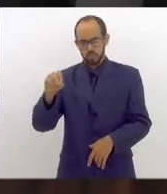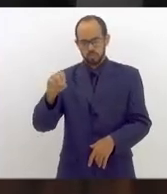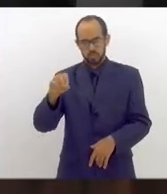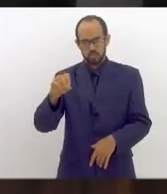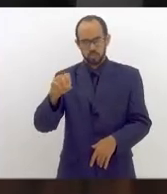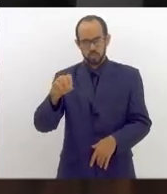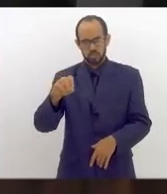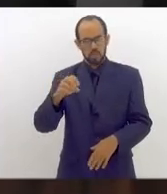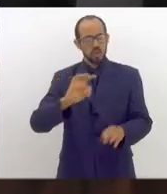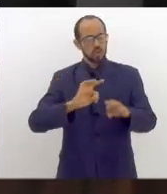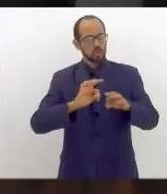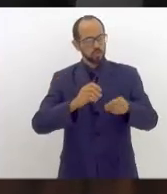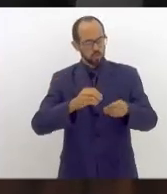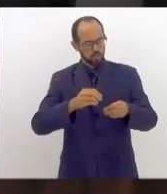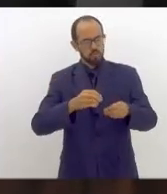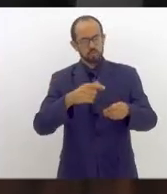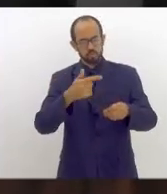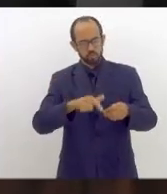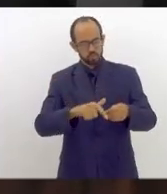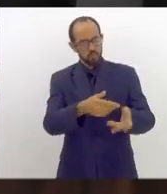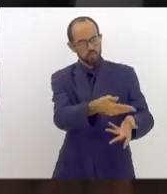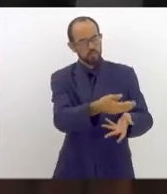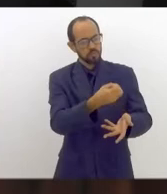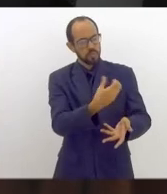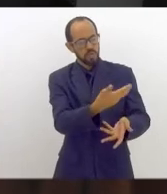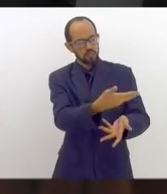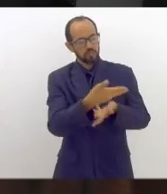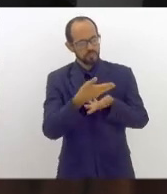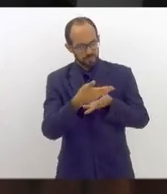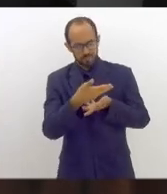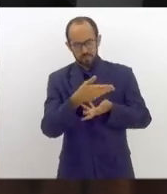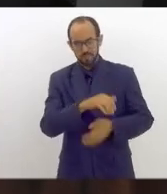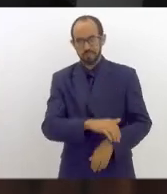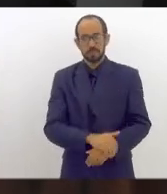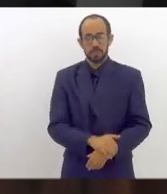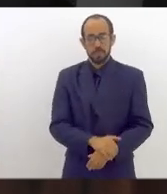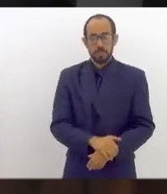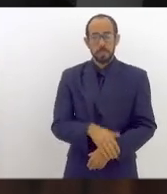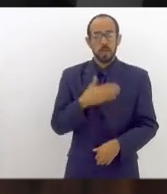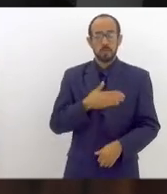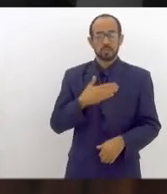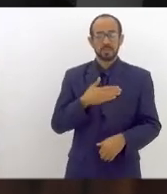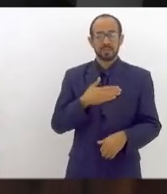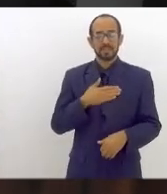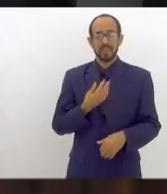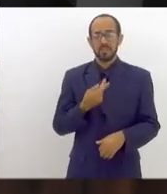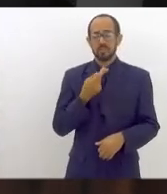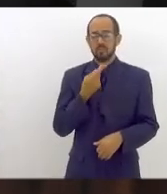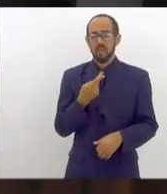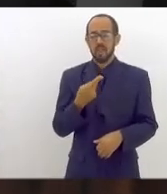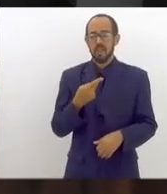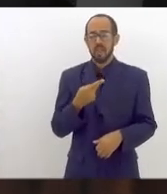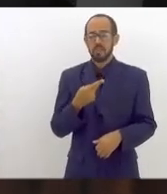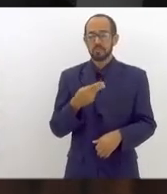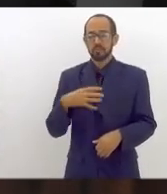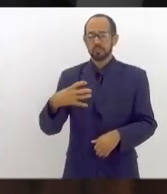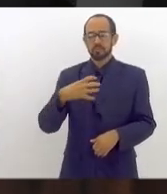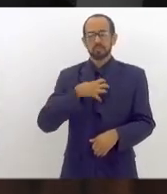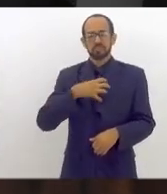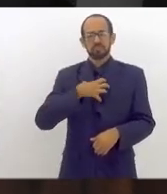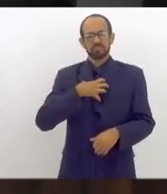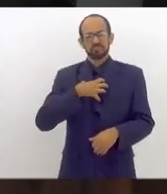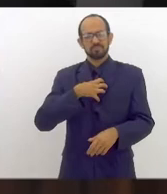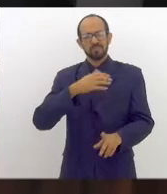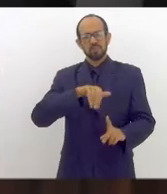todos mais uma vez bem-vindos gostaria de expressar neste momento quanto nos sentimos honrados